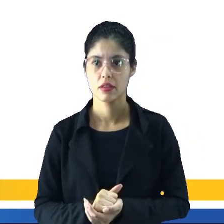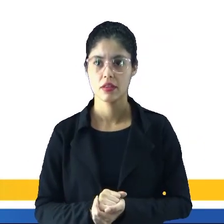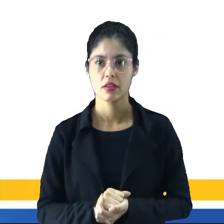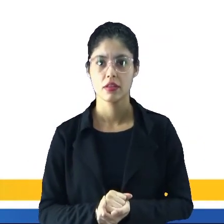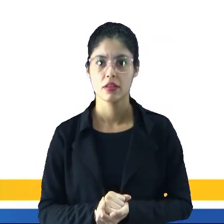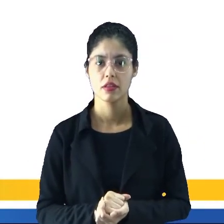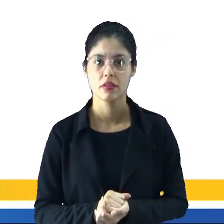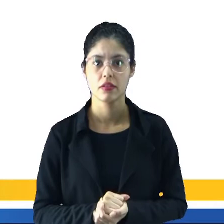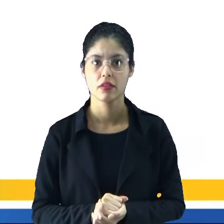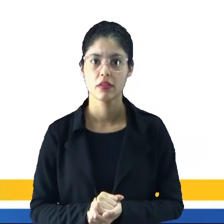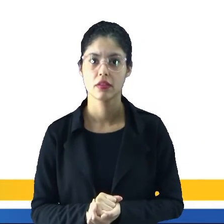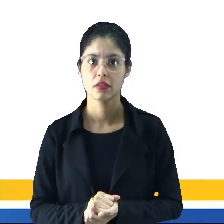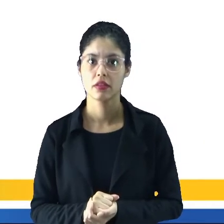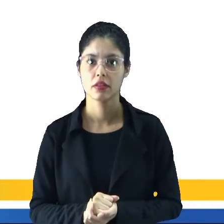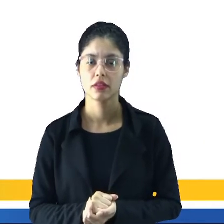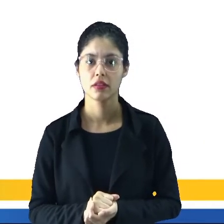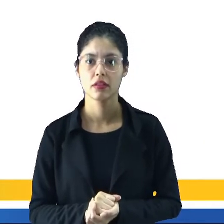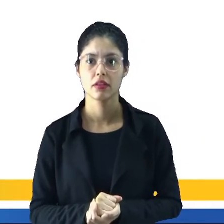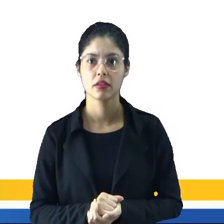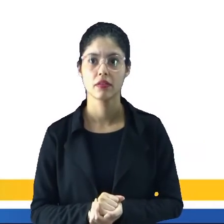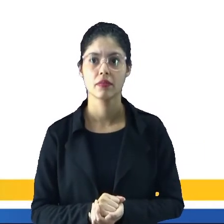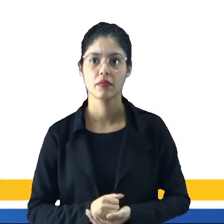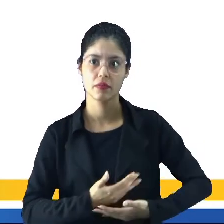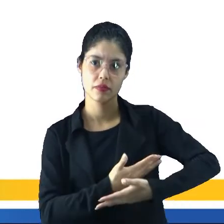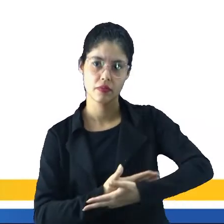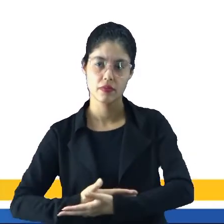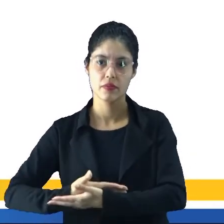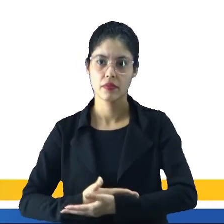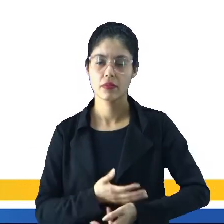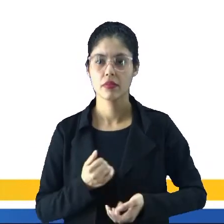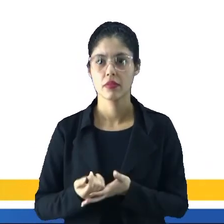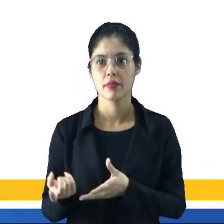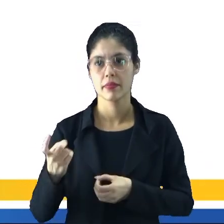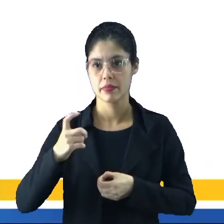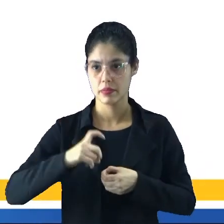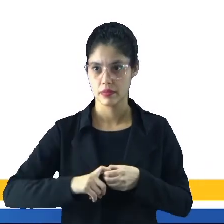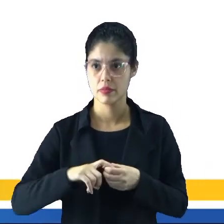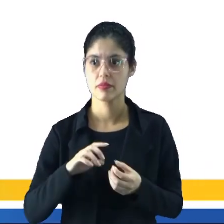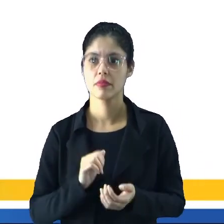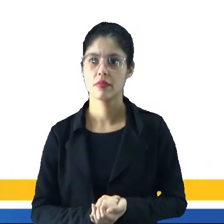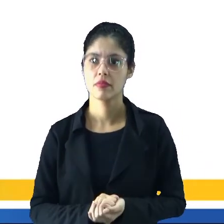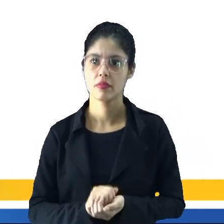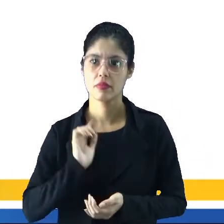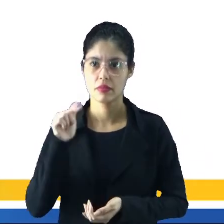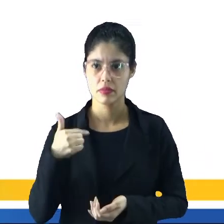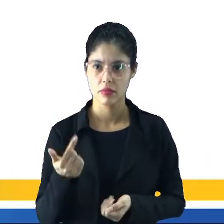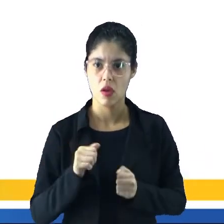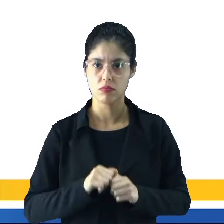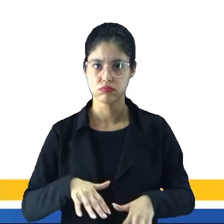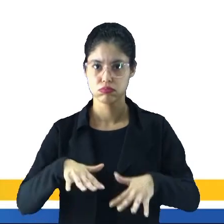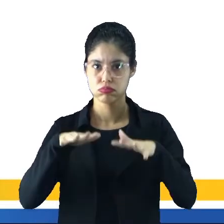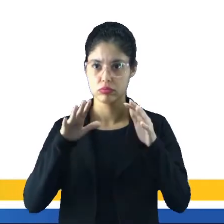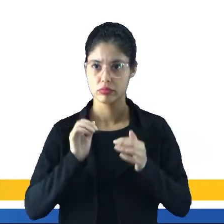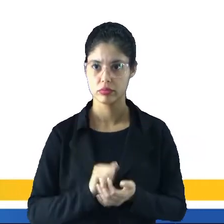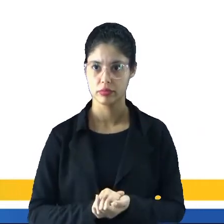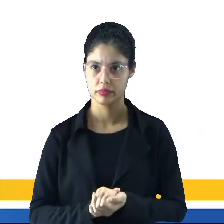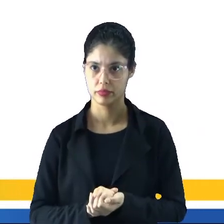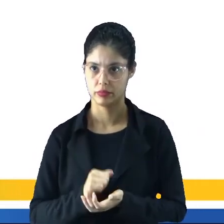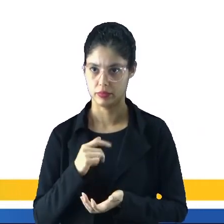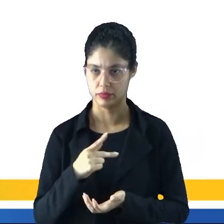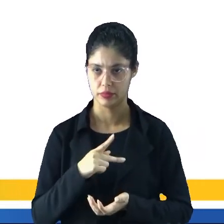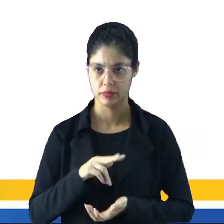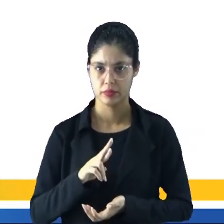after floods in Pakistan. O bebê recém-nascido retorna após enchentes no